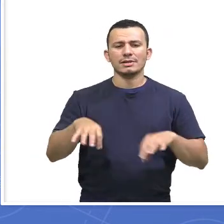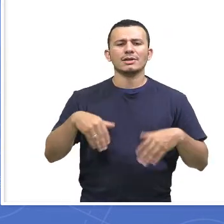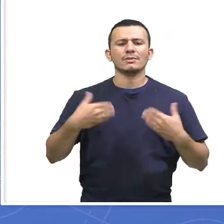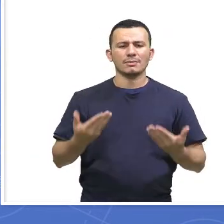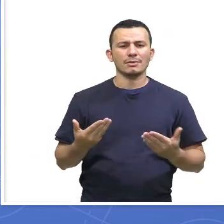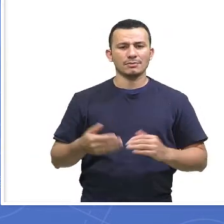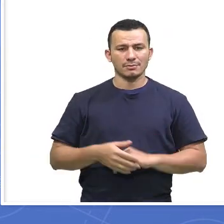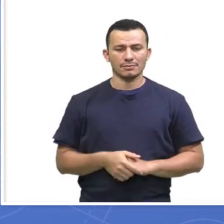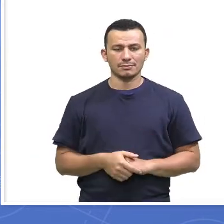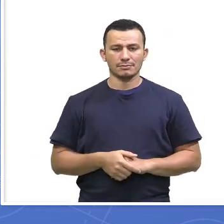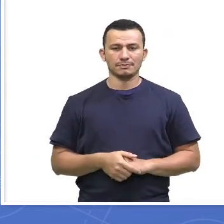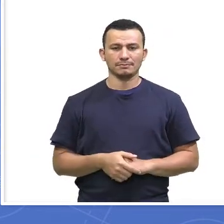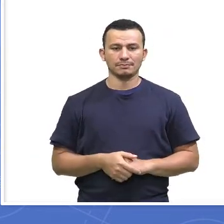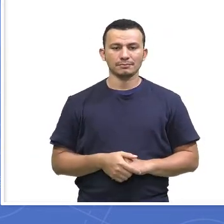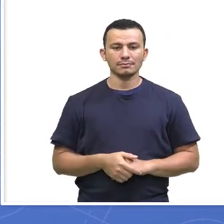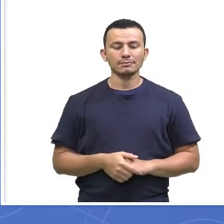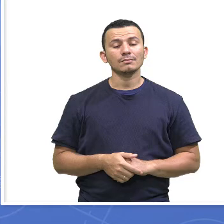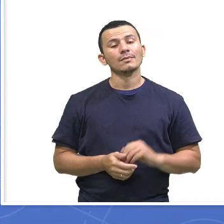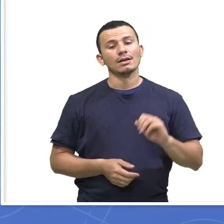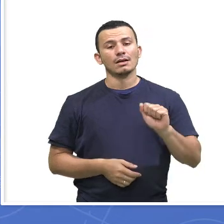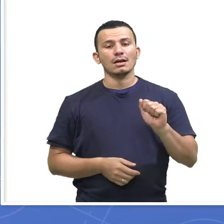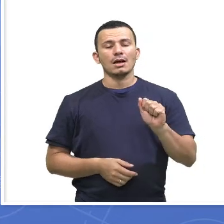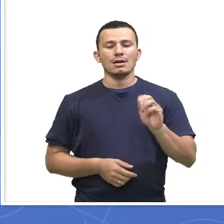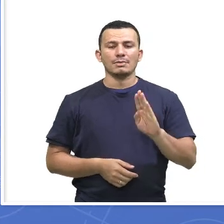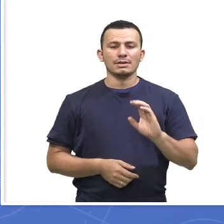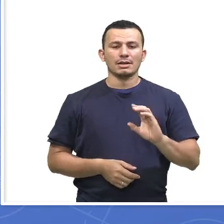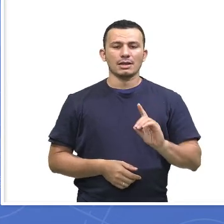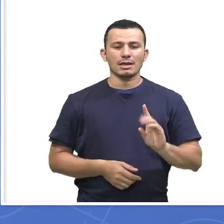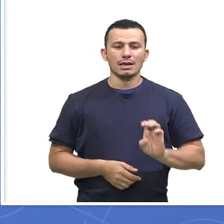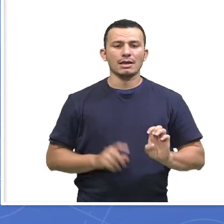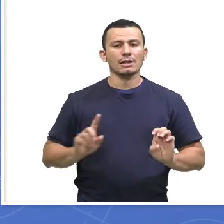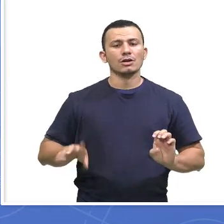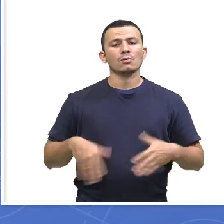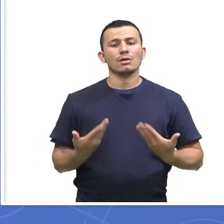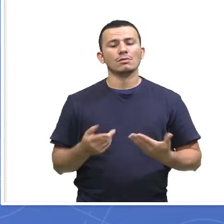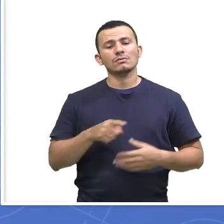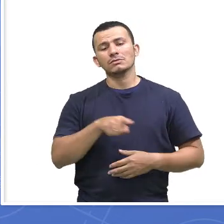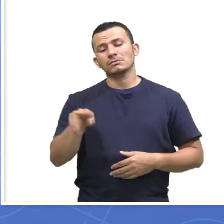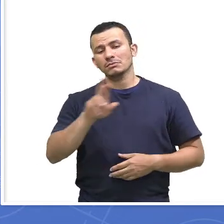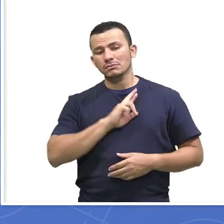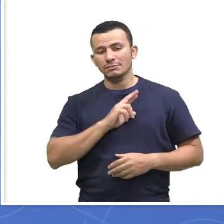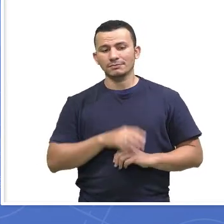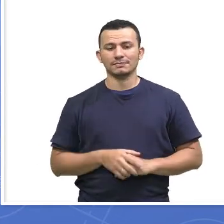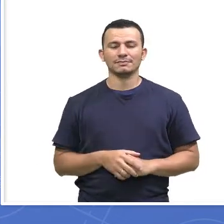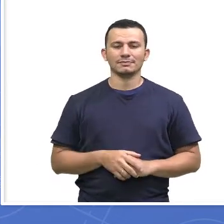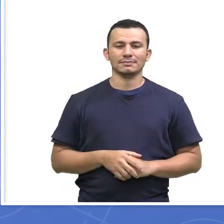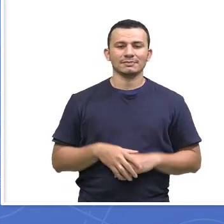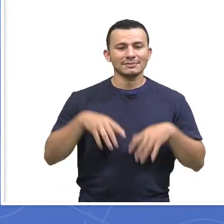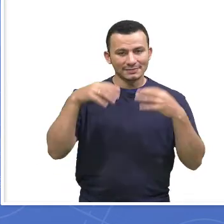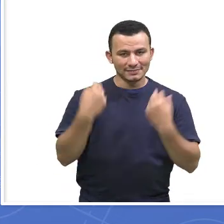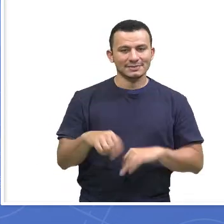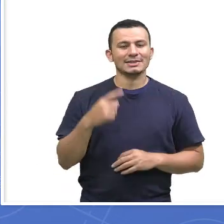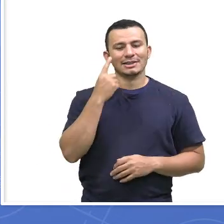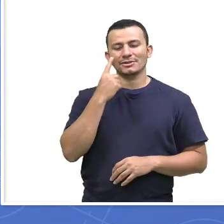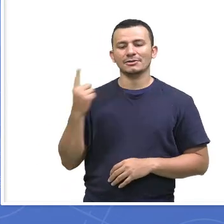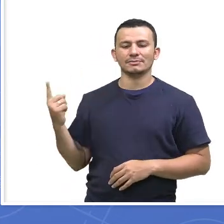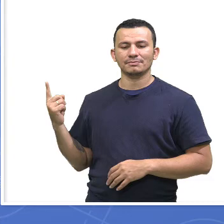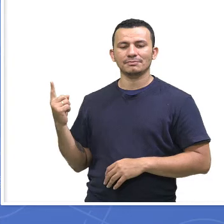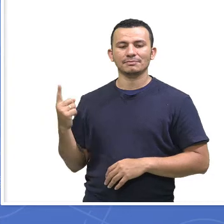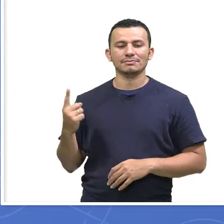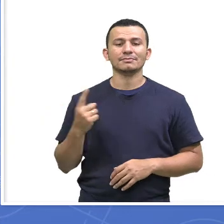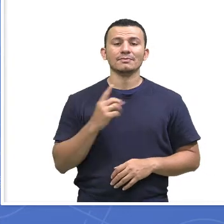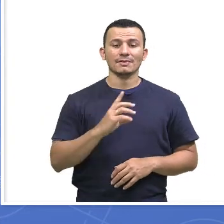aí, ó. Qual dessas aí vocês marcaram? Atenção, a resposta é a letra D,